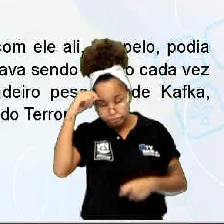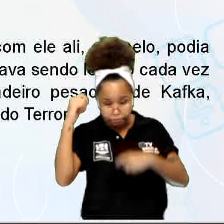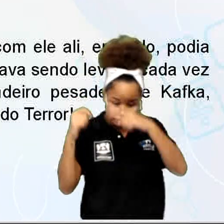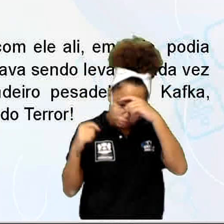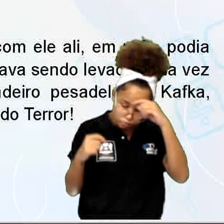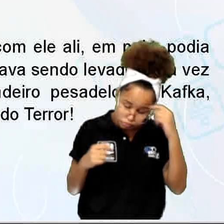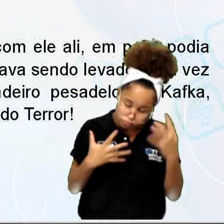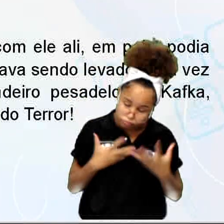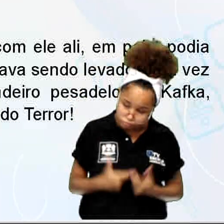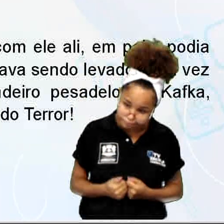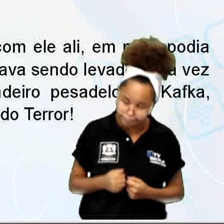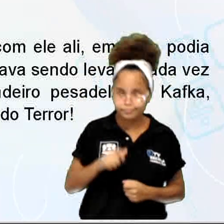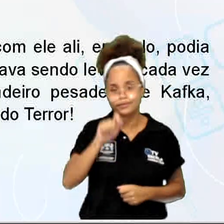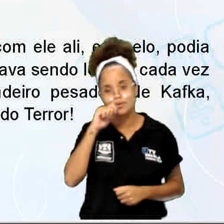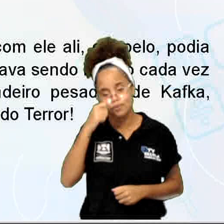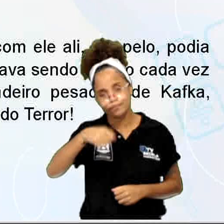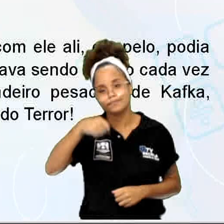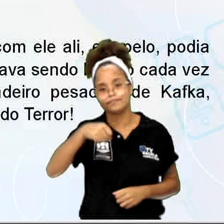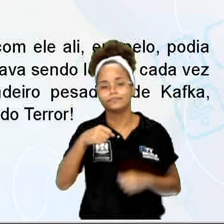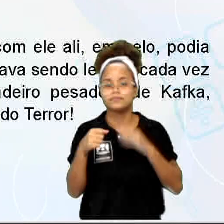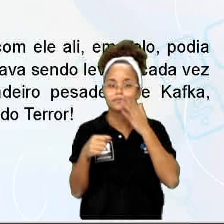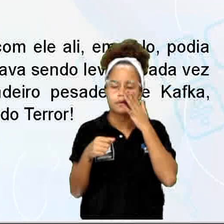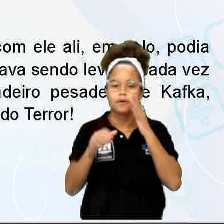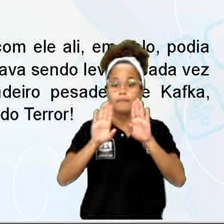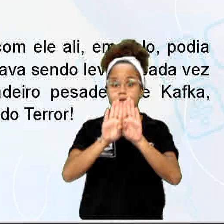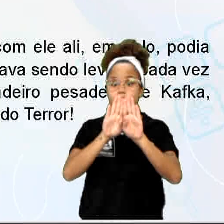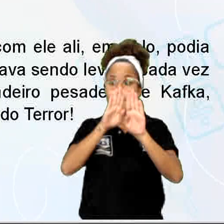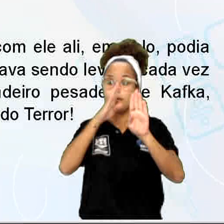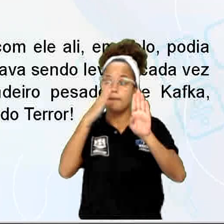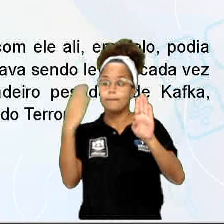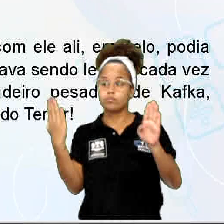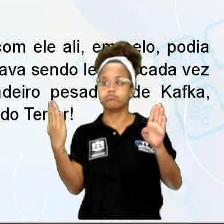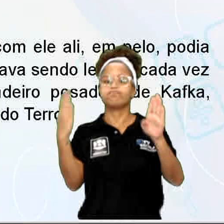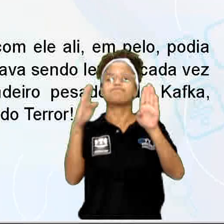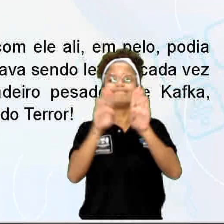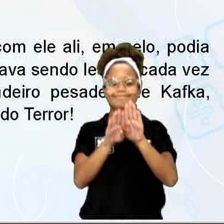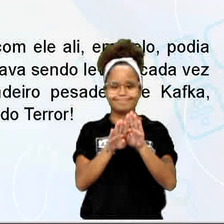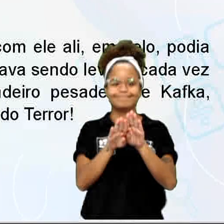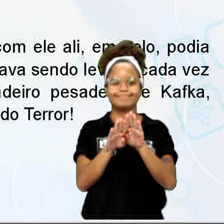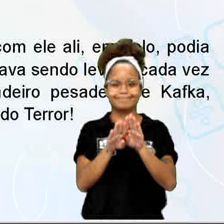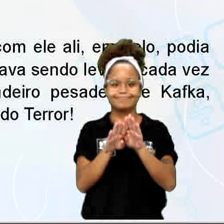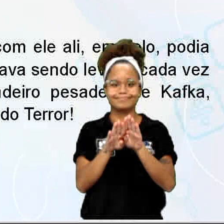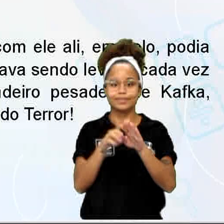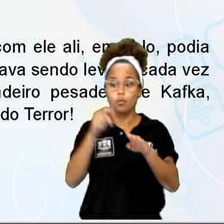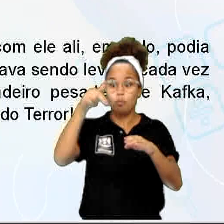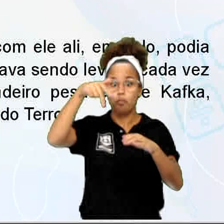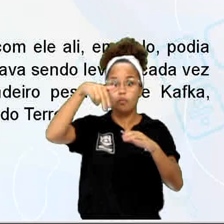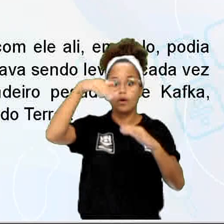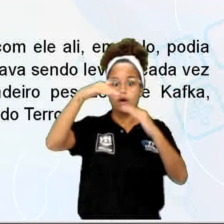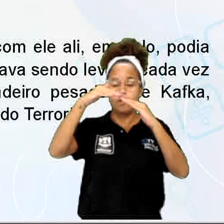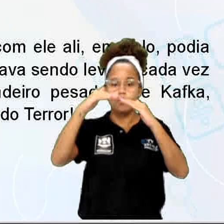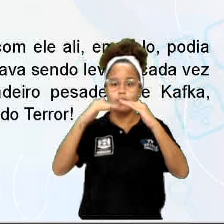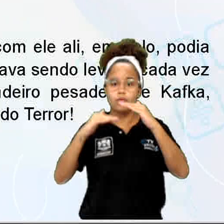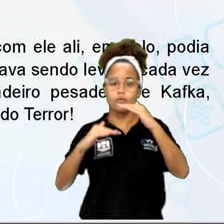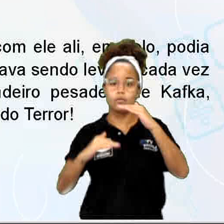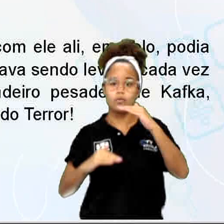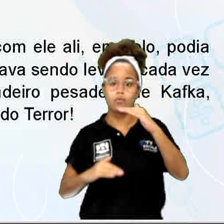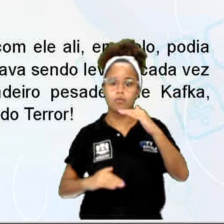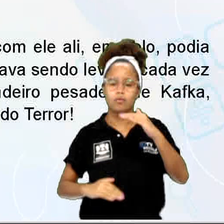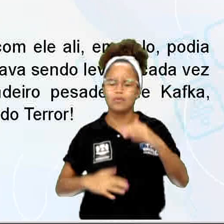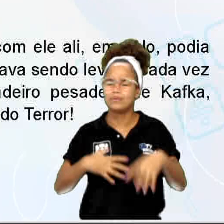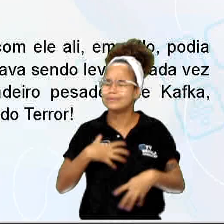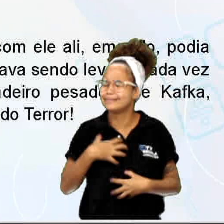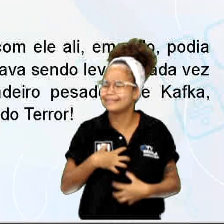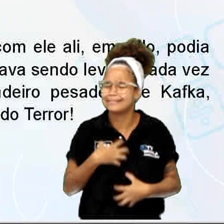com um embrulho de pão. Mas eis que a porta interna do elevador se fecha e ele começa a descer. Ah, isso que